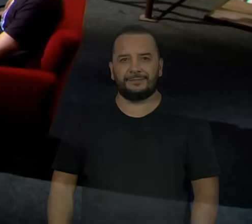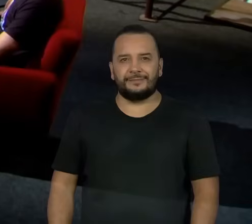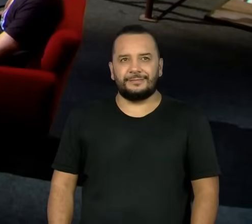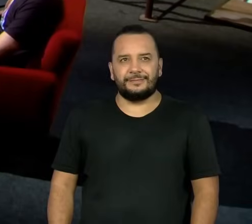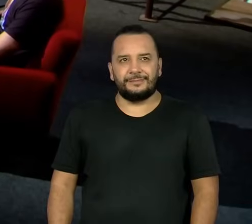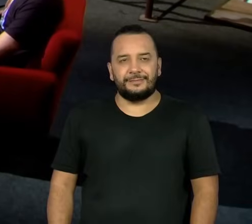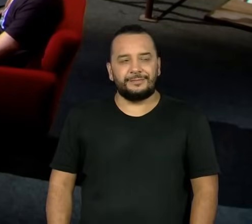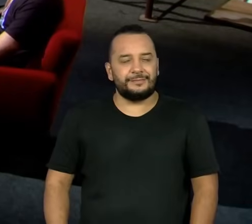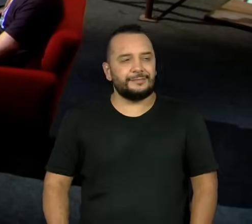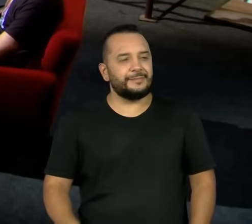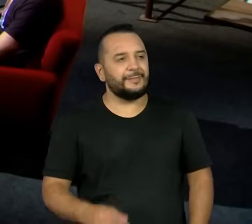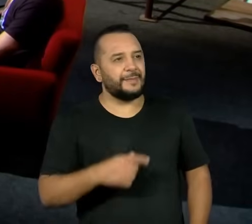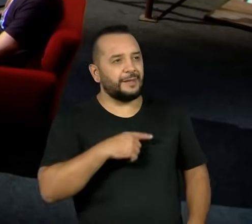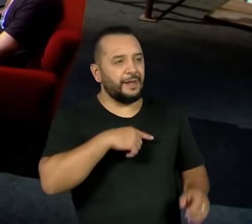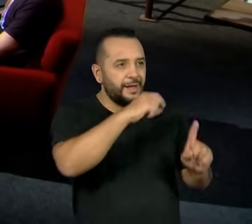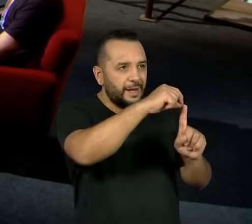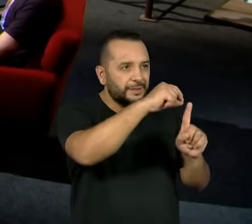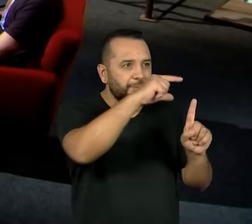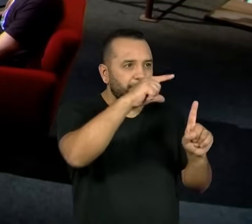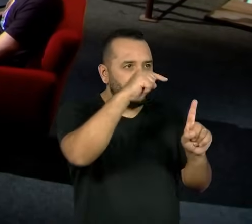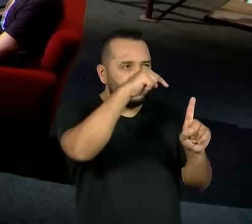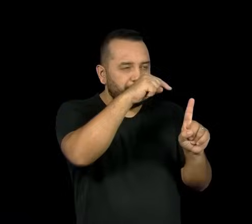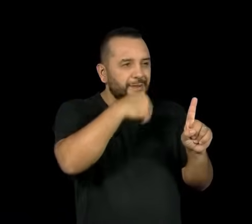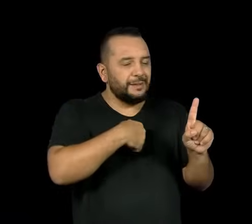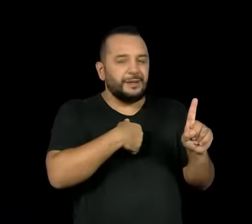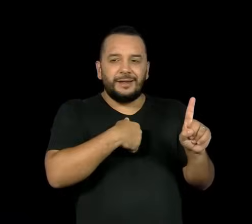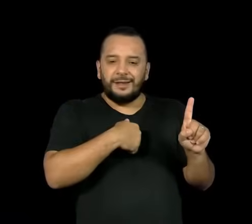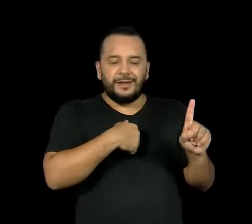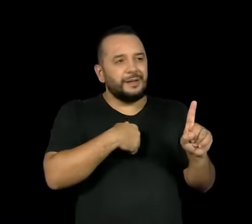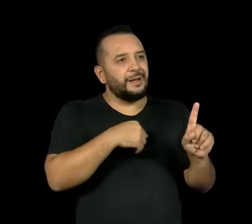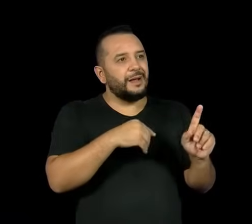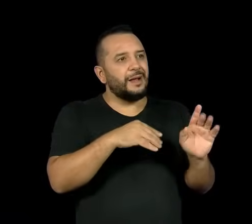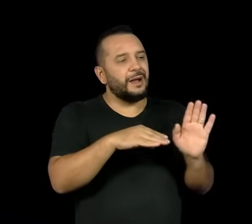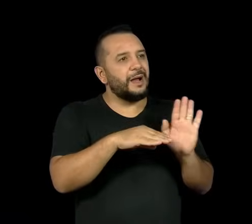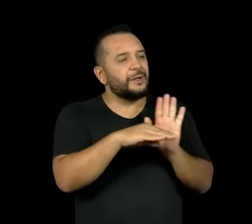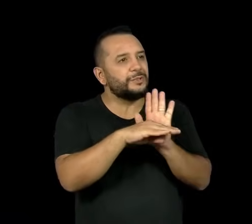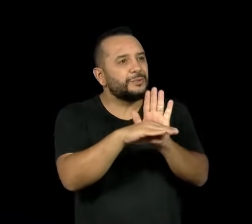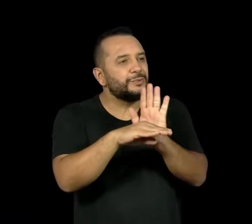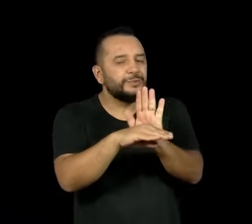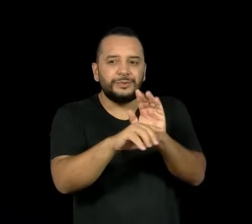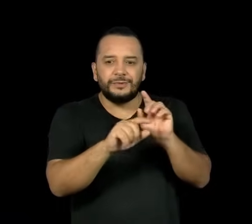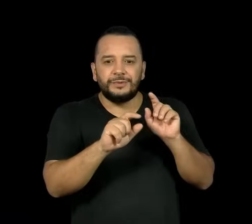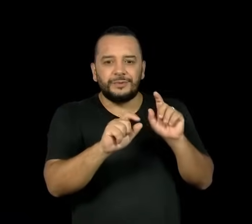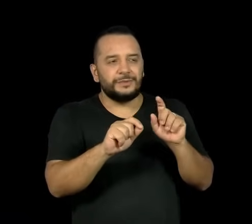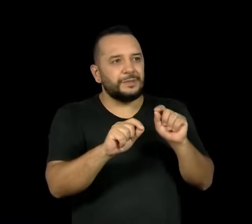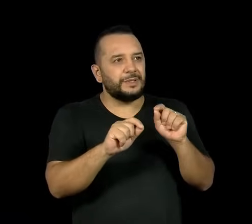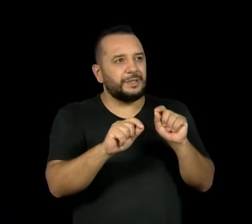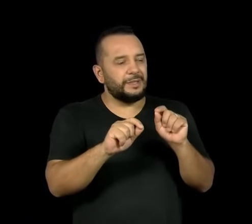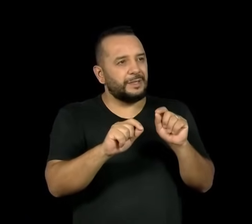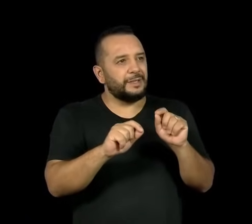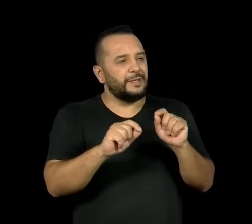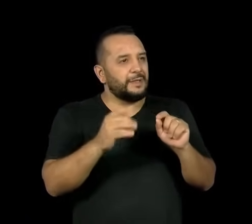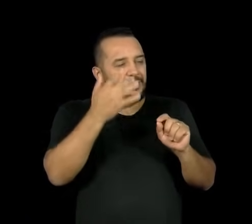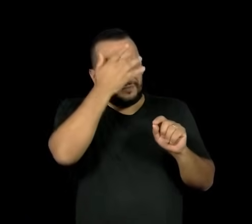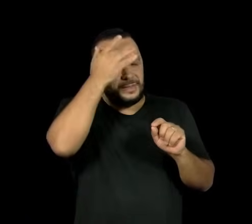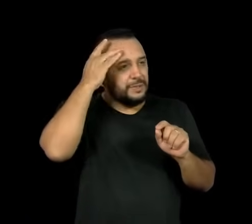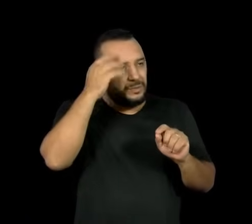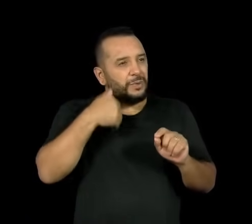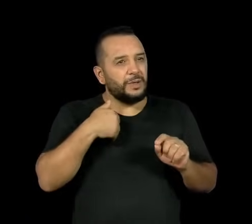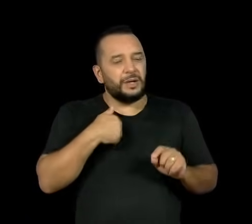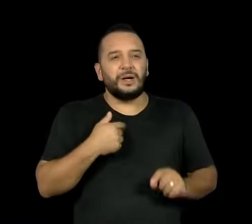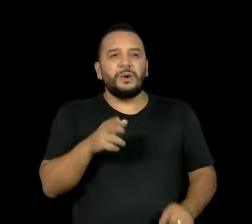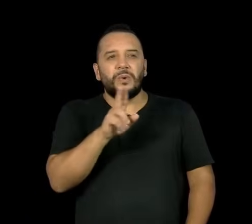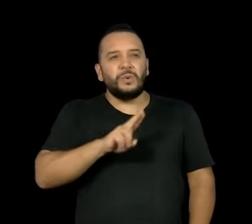As plantas podem ajudar a combater, inclusive, essa epidemia de opioides, assim, esse descontrole